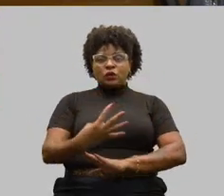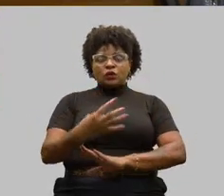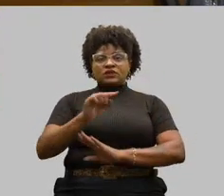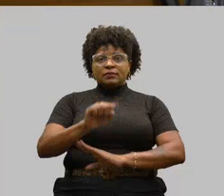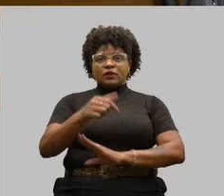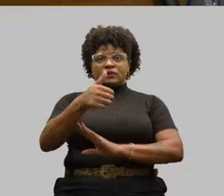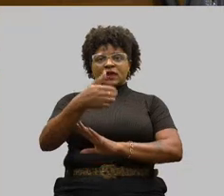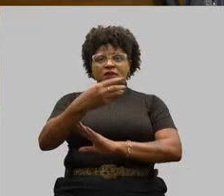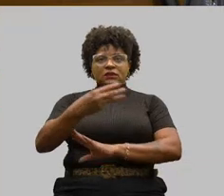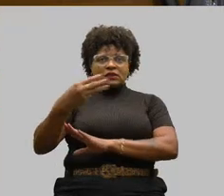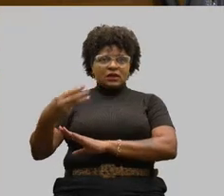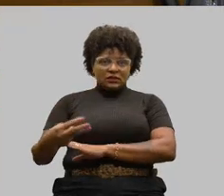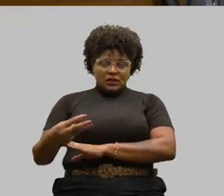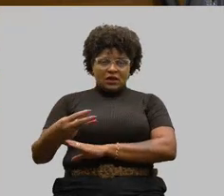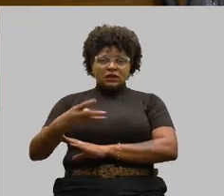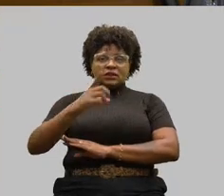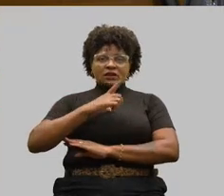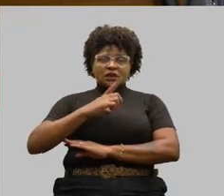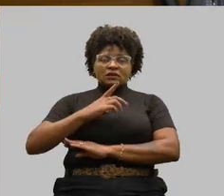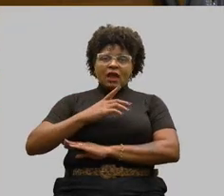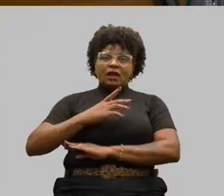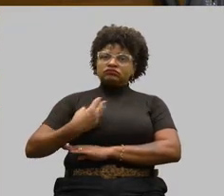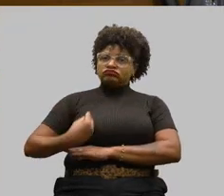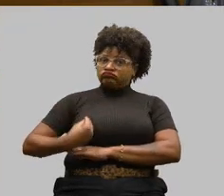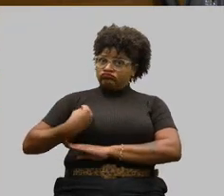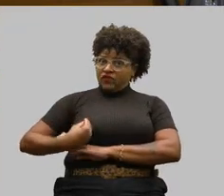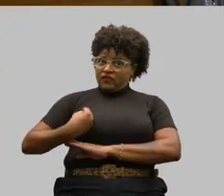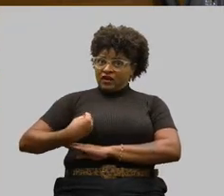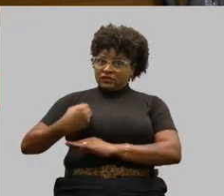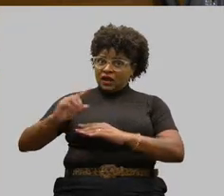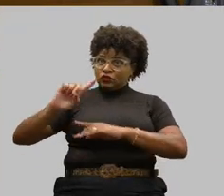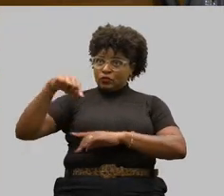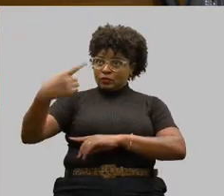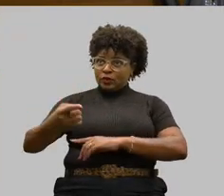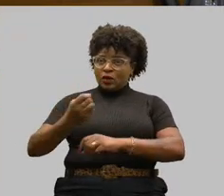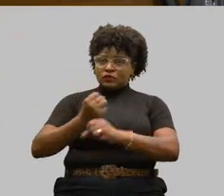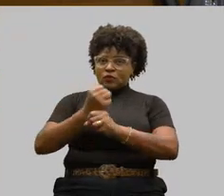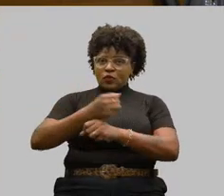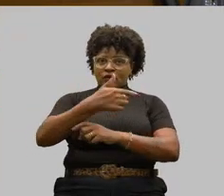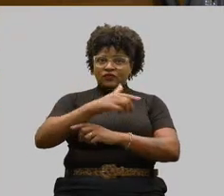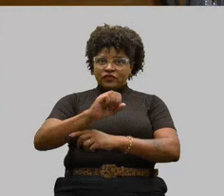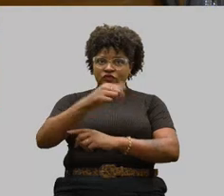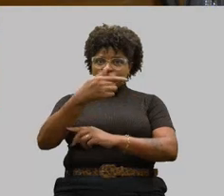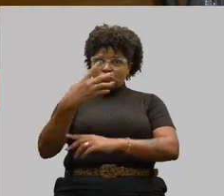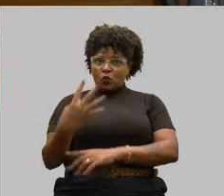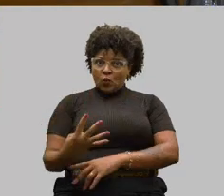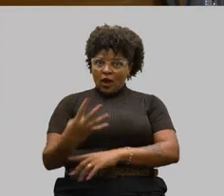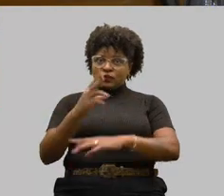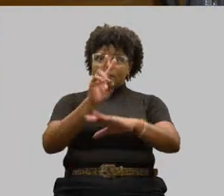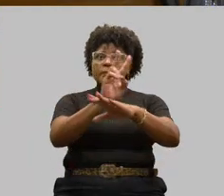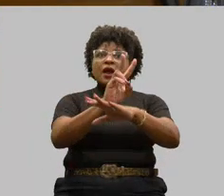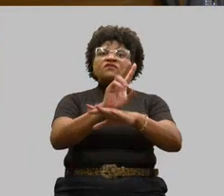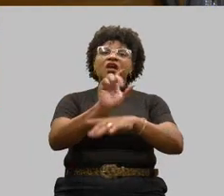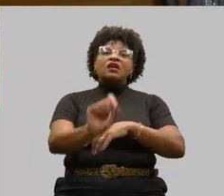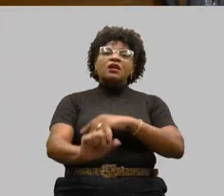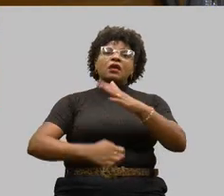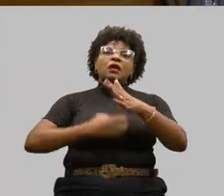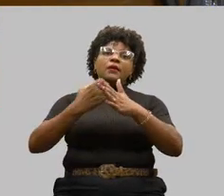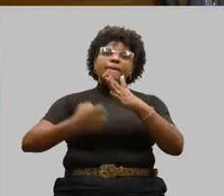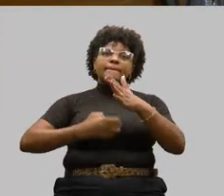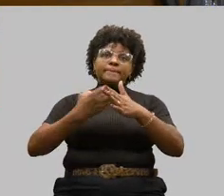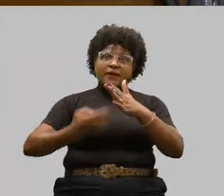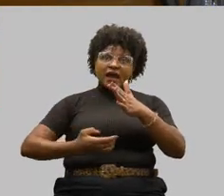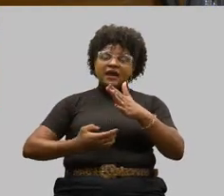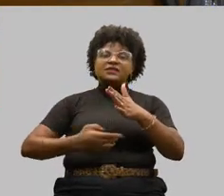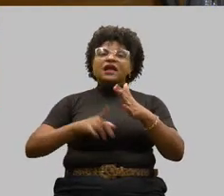que ela passa a ter validade a partir do ano que vem ela traz uma previsão de que as empresas para participarem das